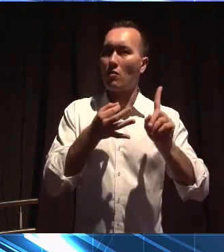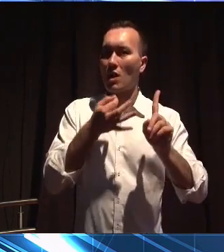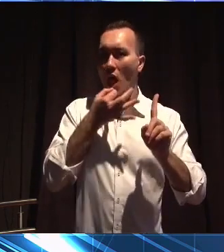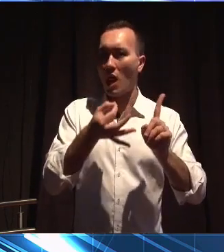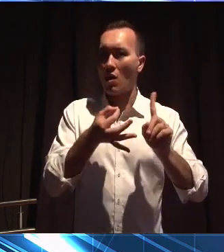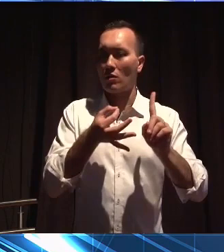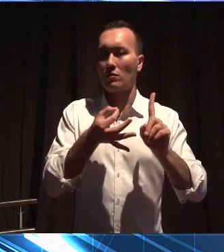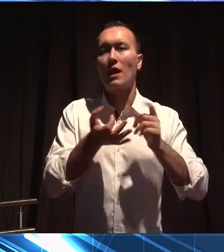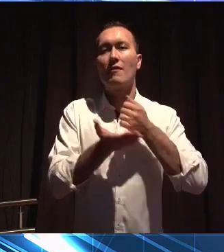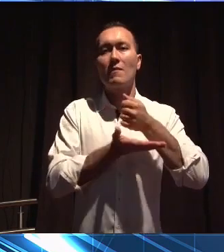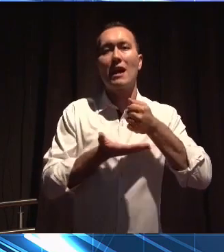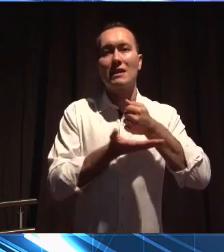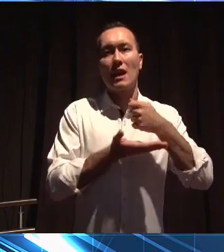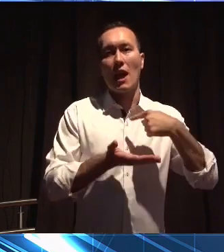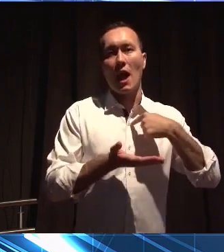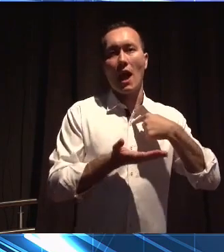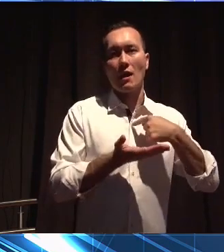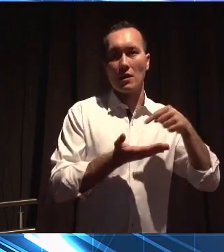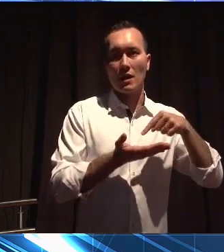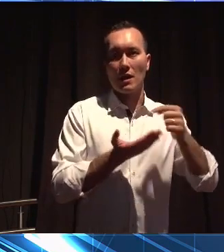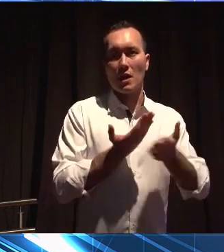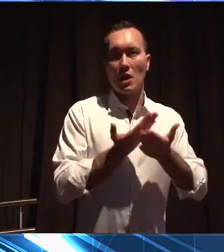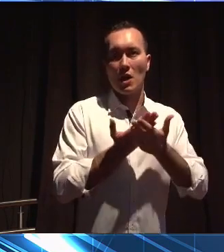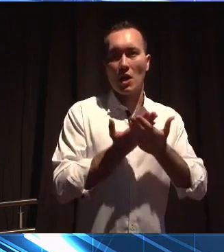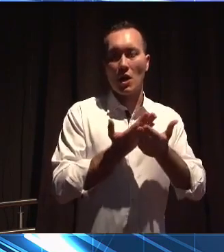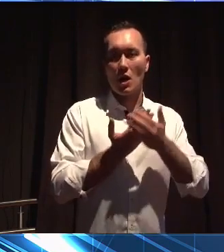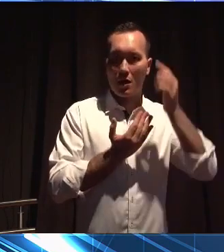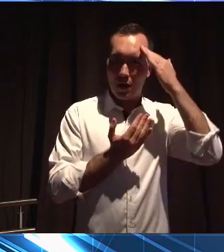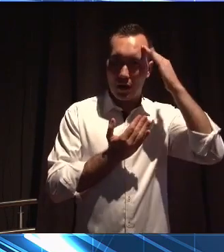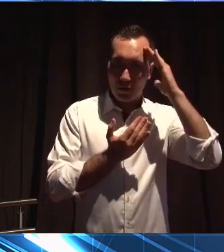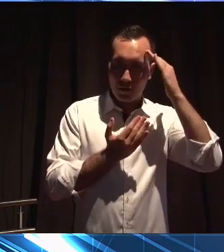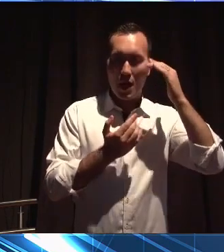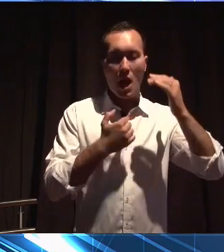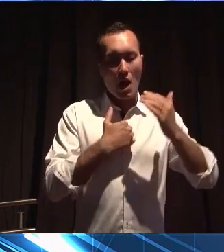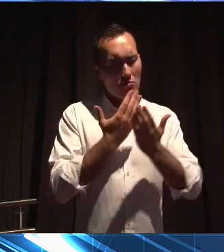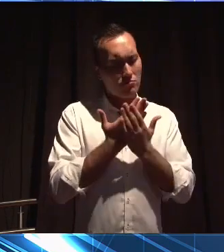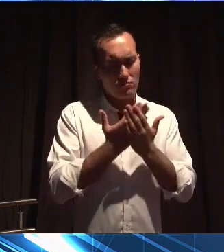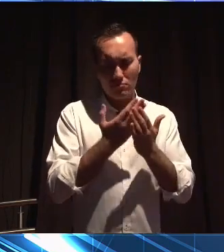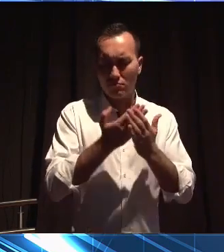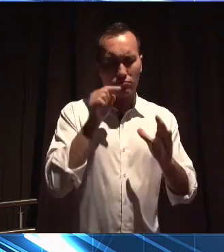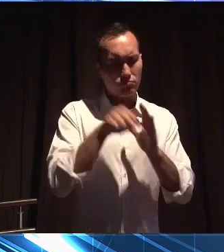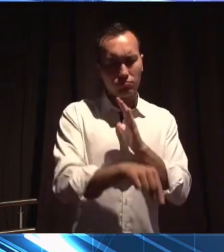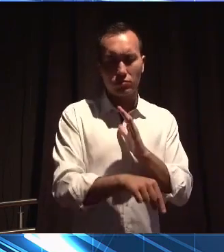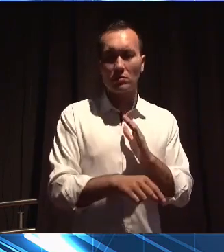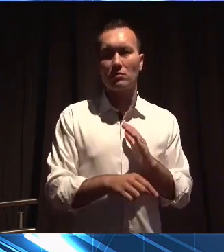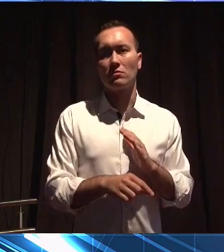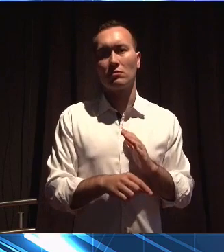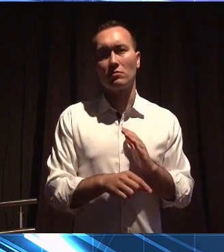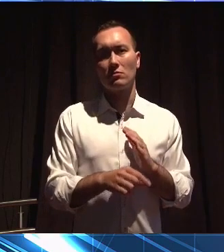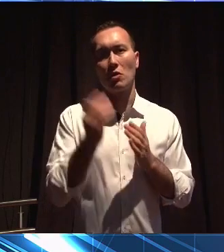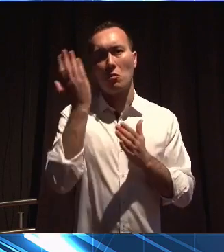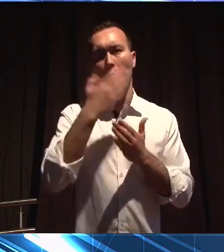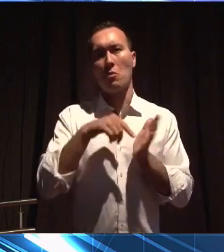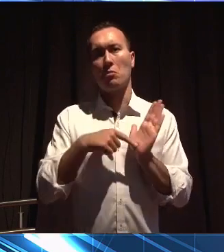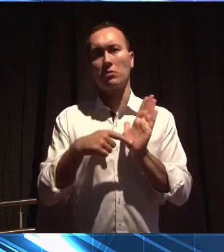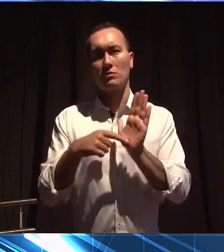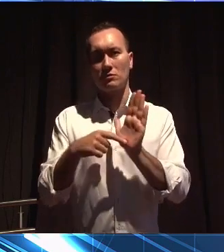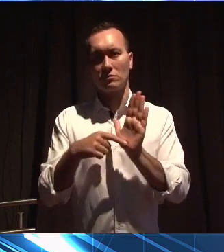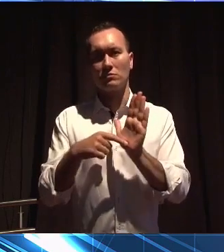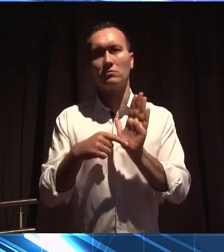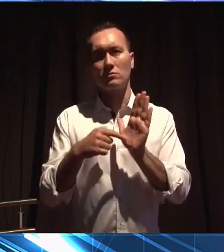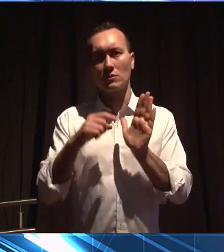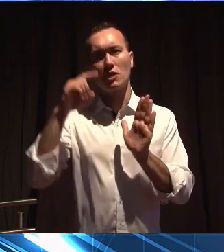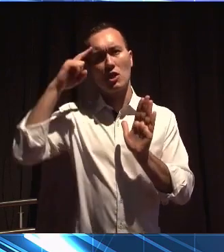pode acontecer ou pode não acontecer. É algo viável. Mas, e muito do que isso que já fala que vai acontecer, já acontece de alguma forma no